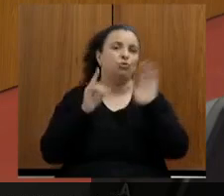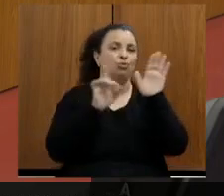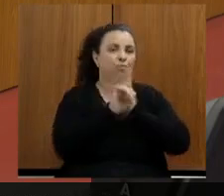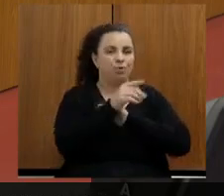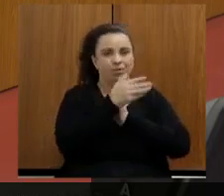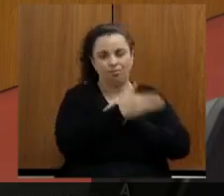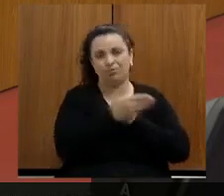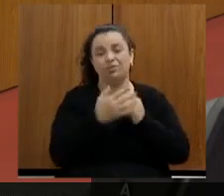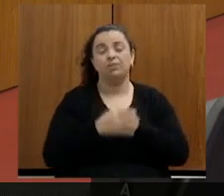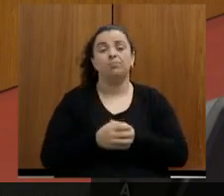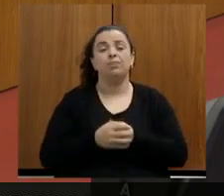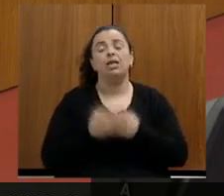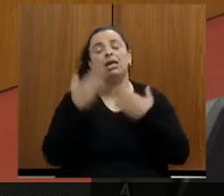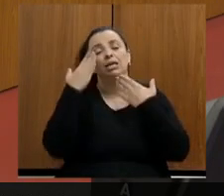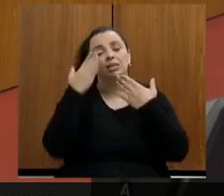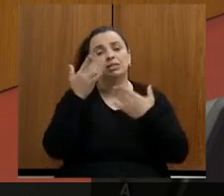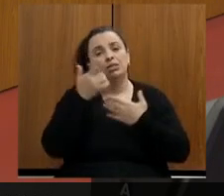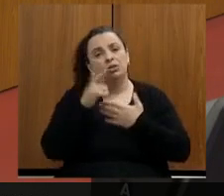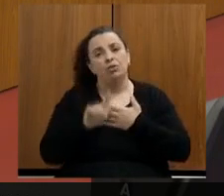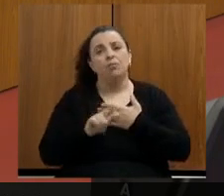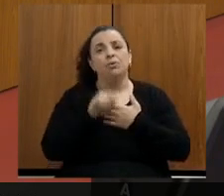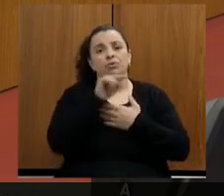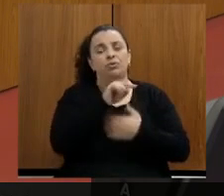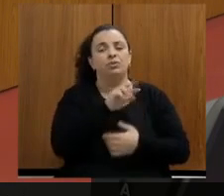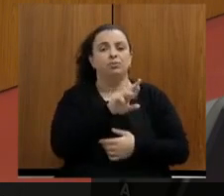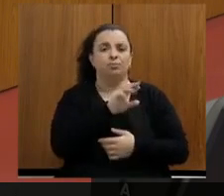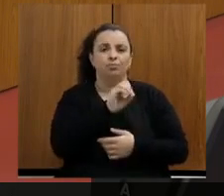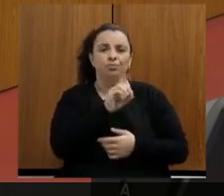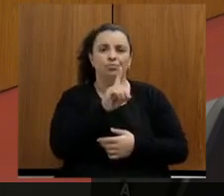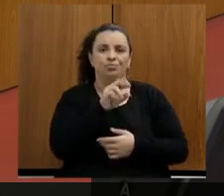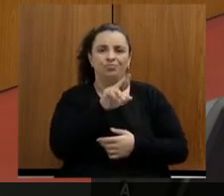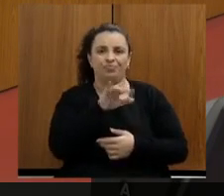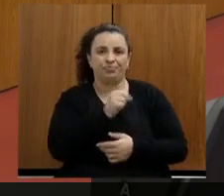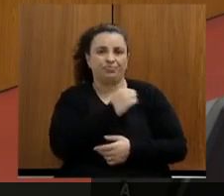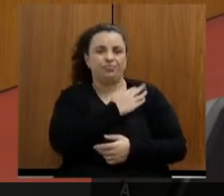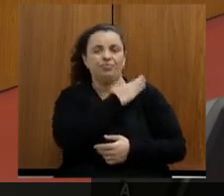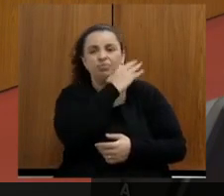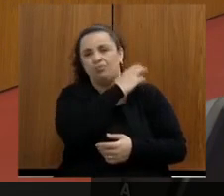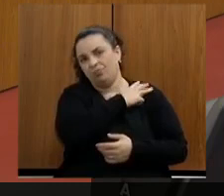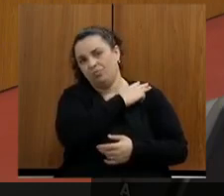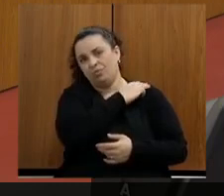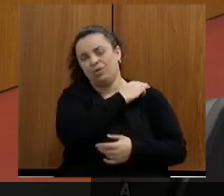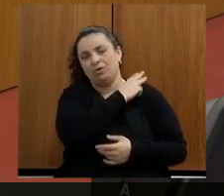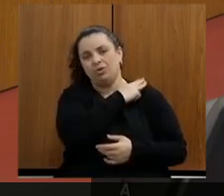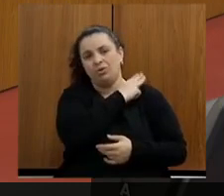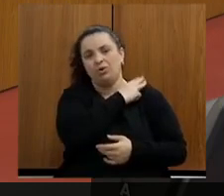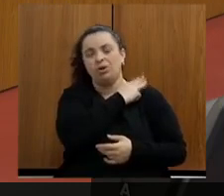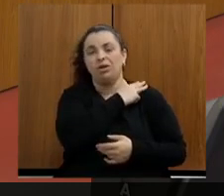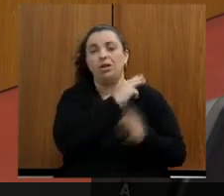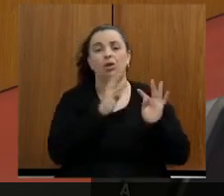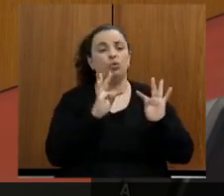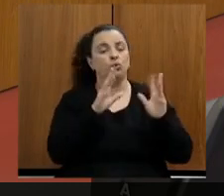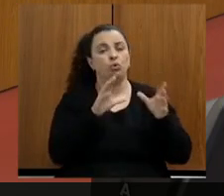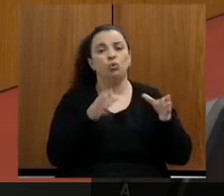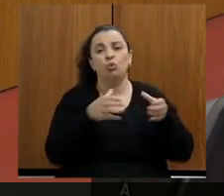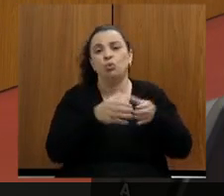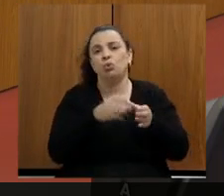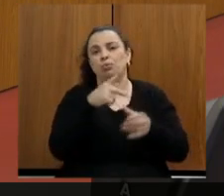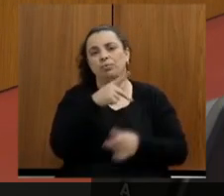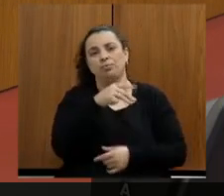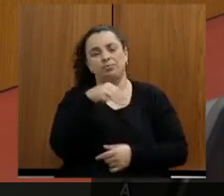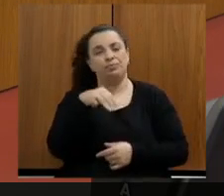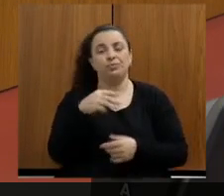vez a receptividade do coronel Rodrigo e de todos da Polícia Militar toda a equipe